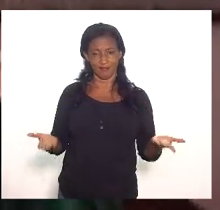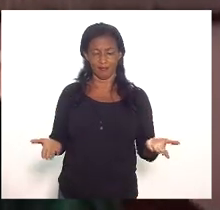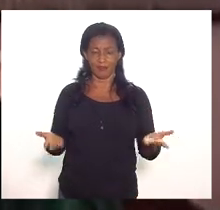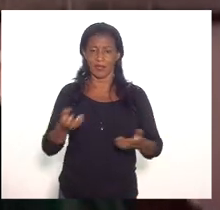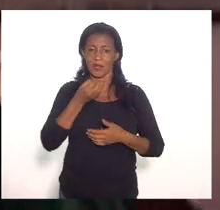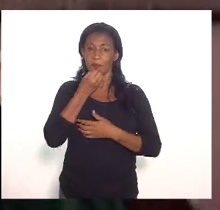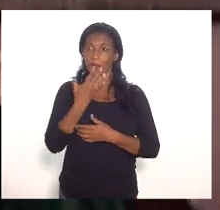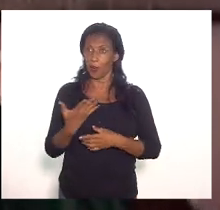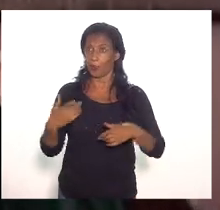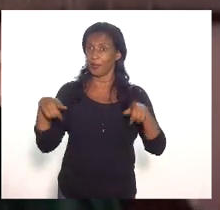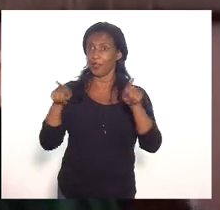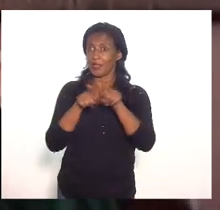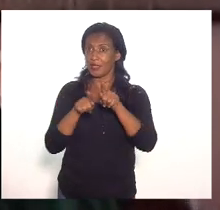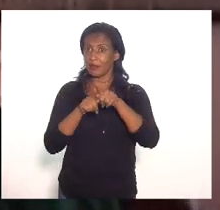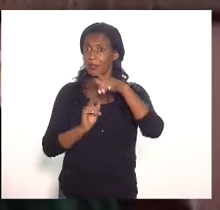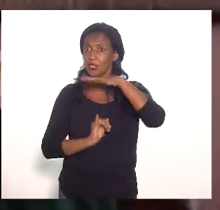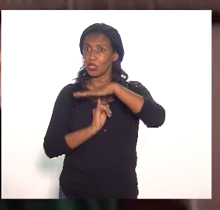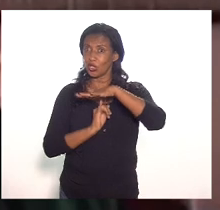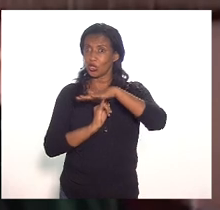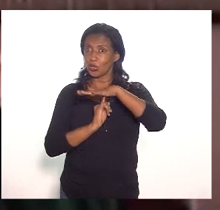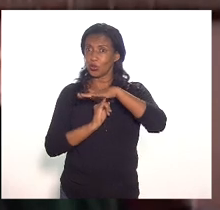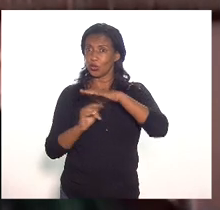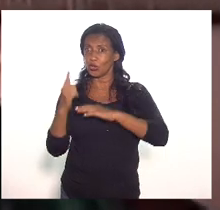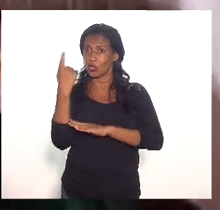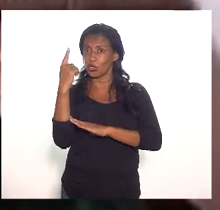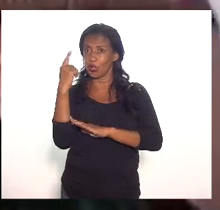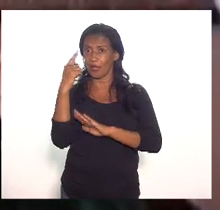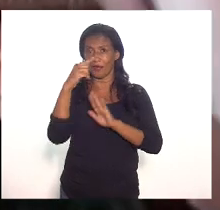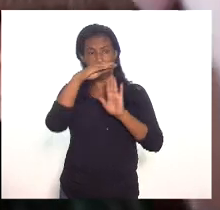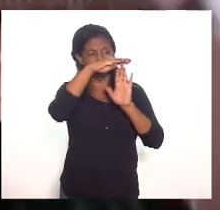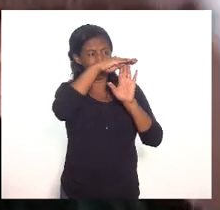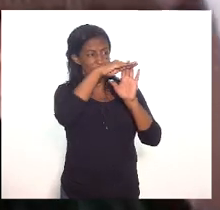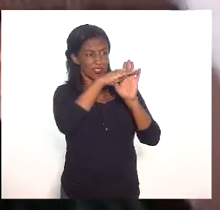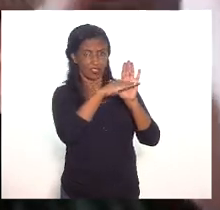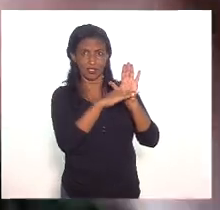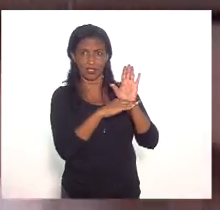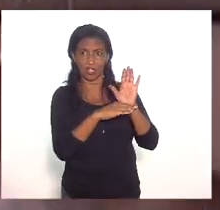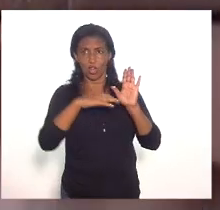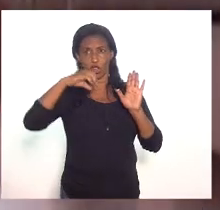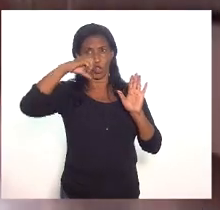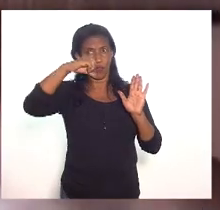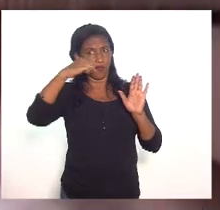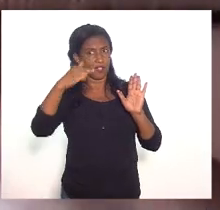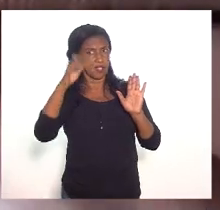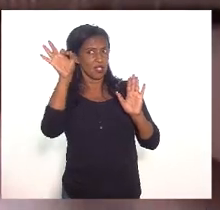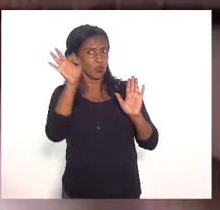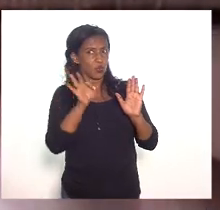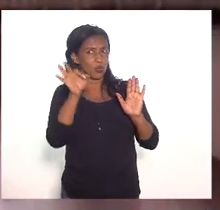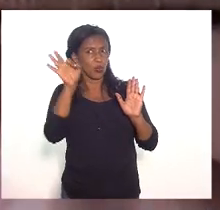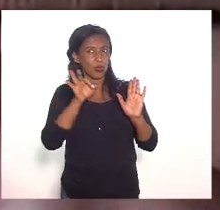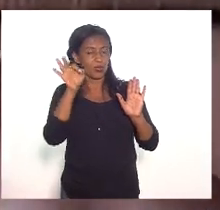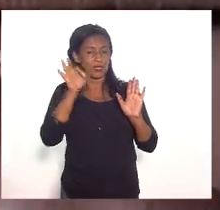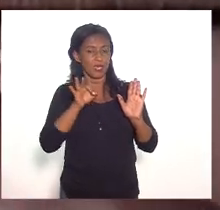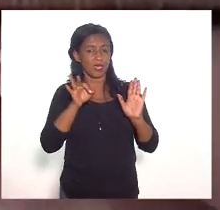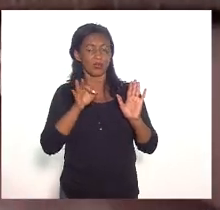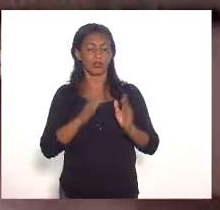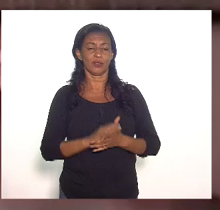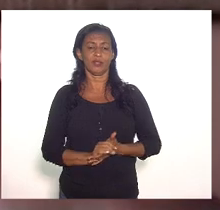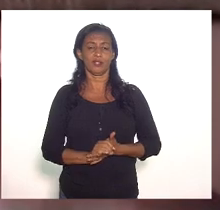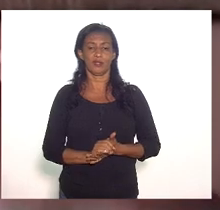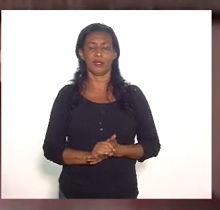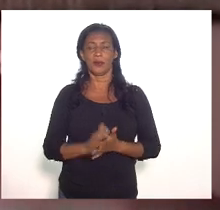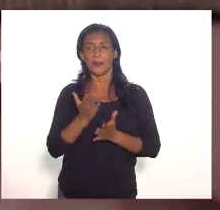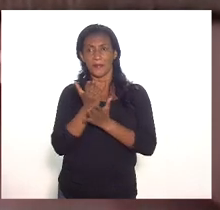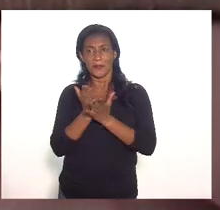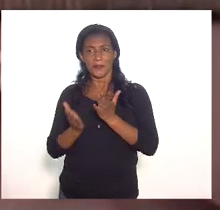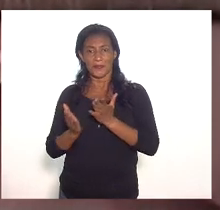Bom, e também o Instituto Brasileiro de Geografia e Estatística, que, por sinal, perdeu 97%, né, de